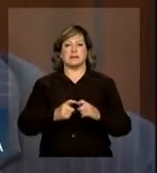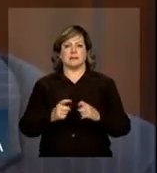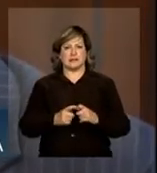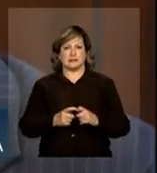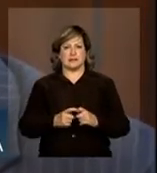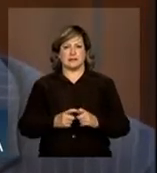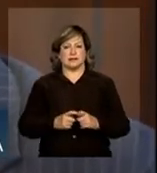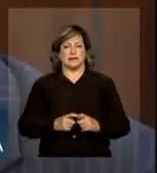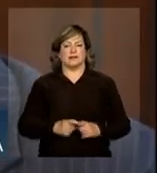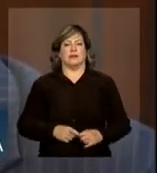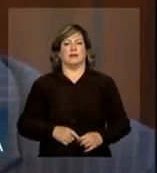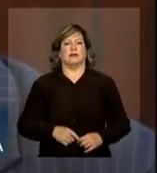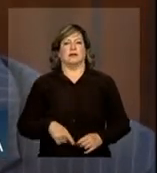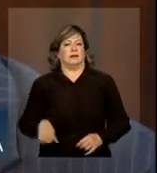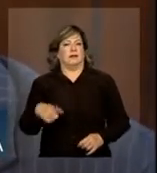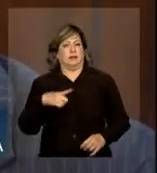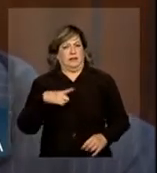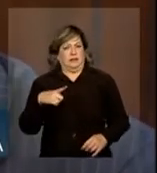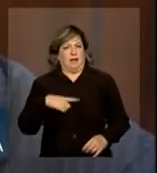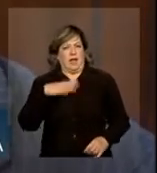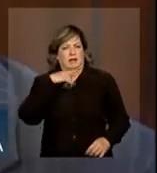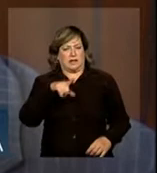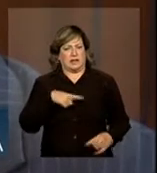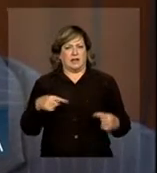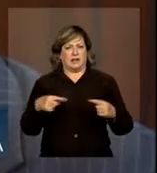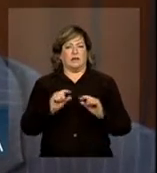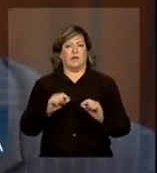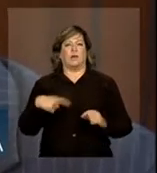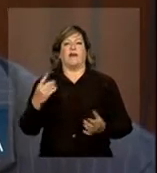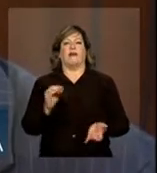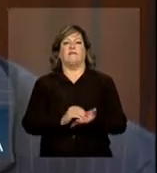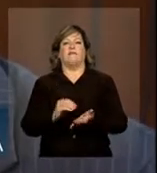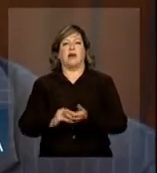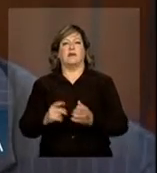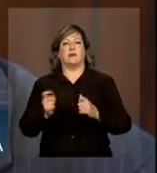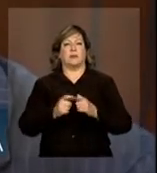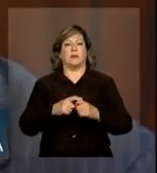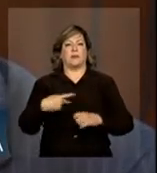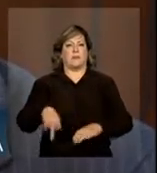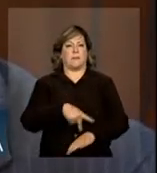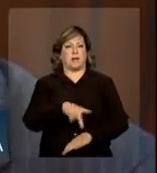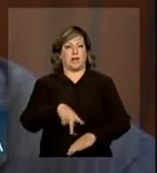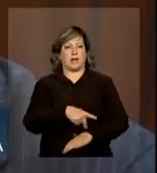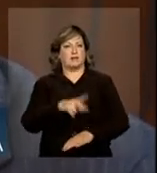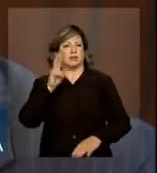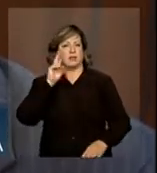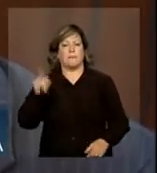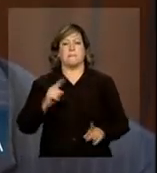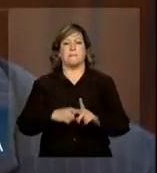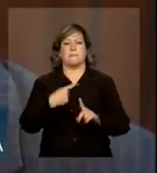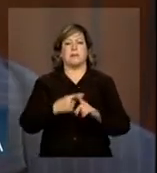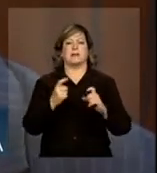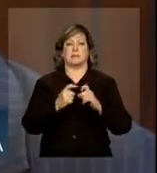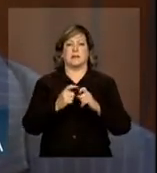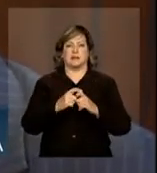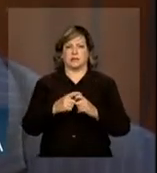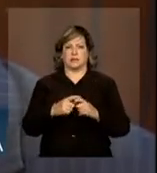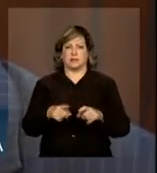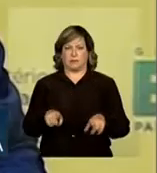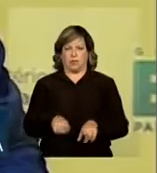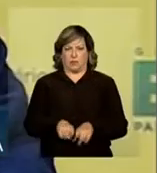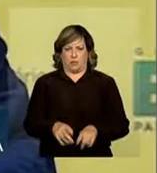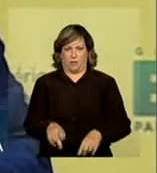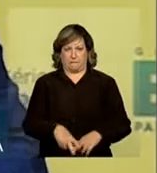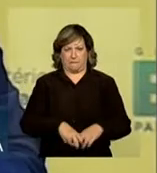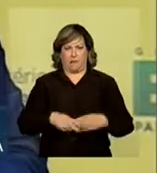você acha que isso tem alguma coisa a ver com a falta de médicos no país essa questão do Mais Médicos está relacionado com